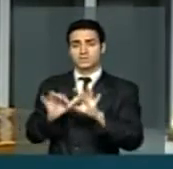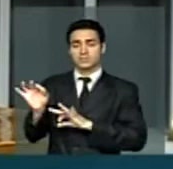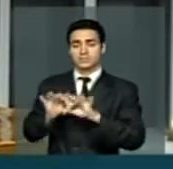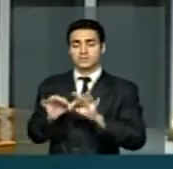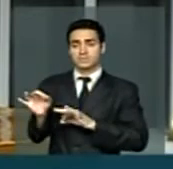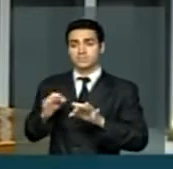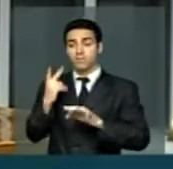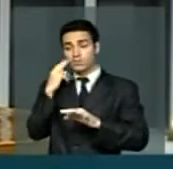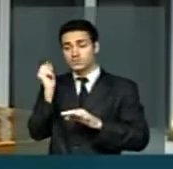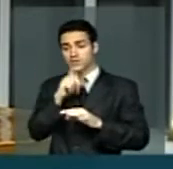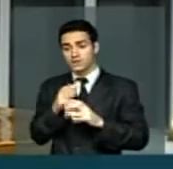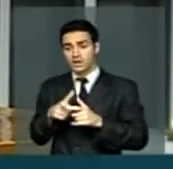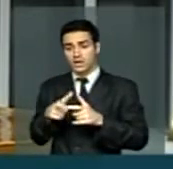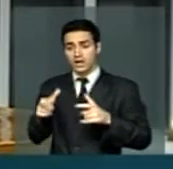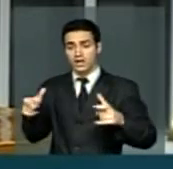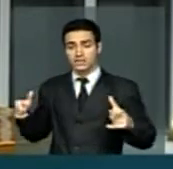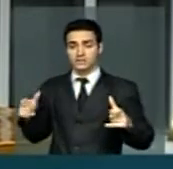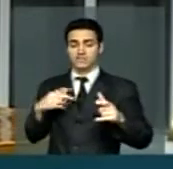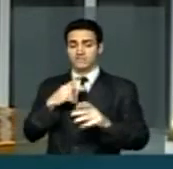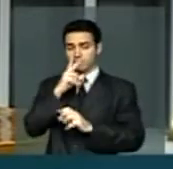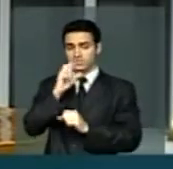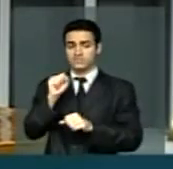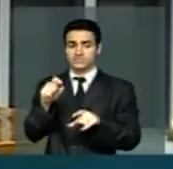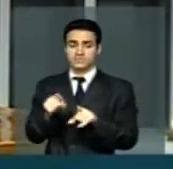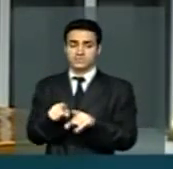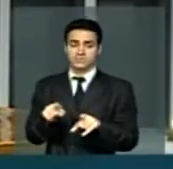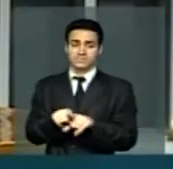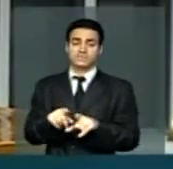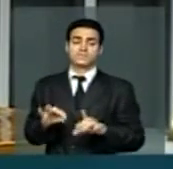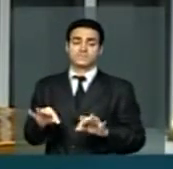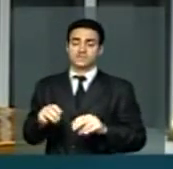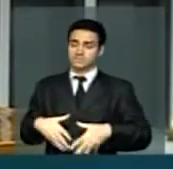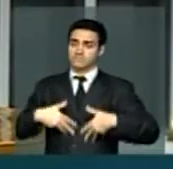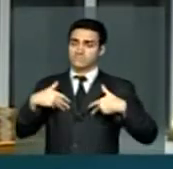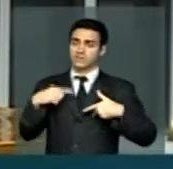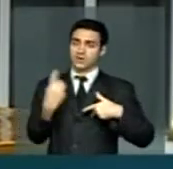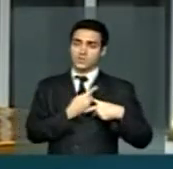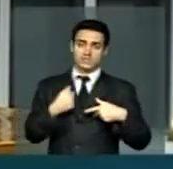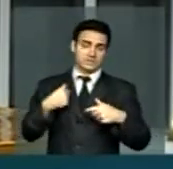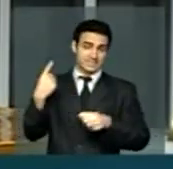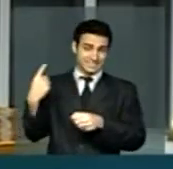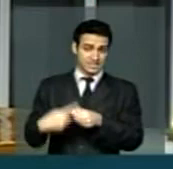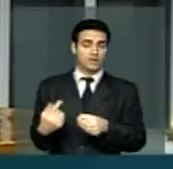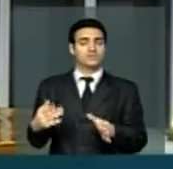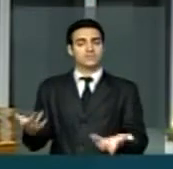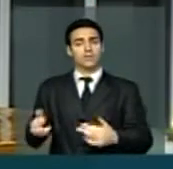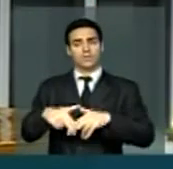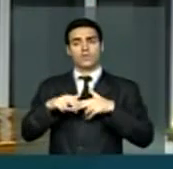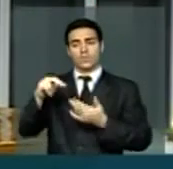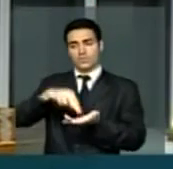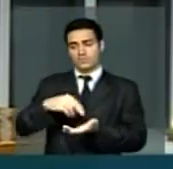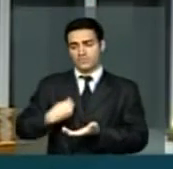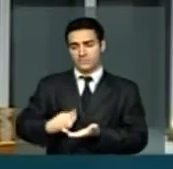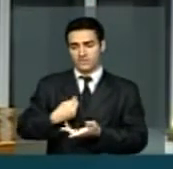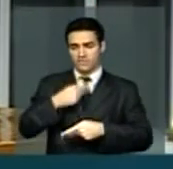estratégico para crescer e se fortalecer e honrar a nossa própria cidade. Por isso, senhor presidente, venho aqui apenas para